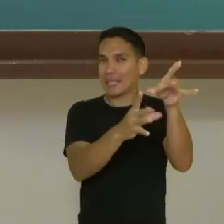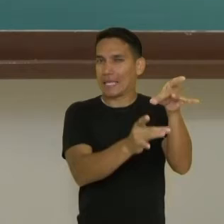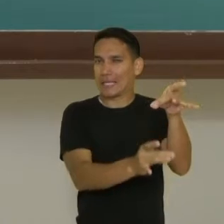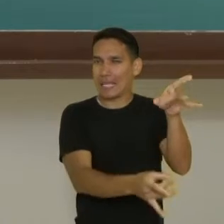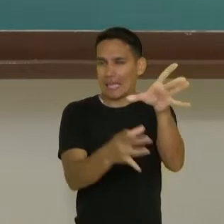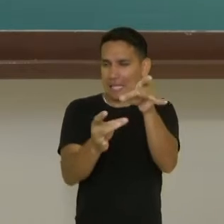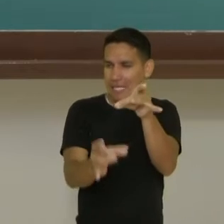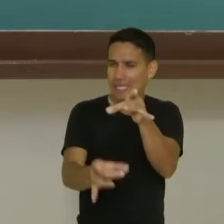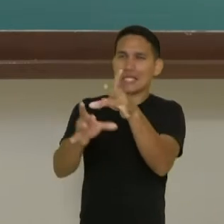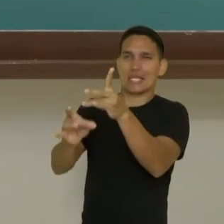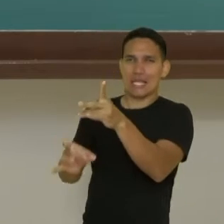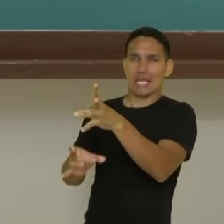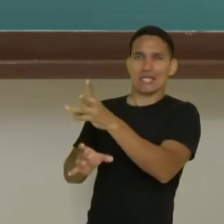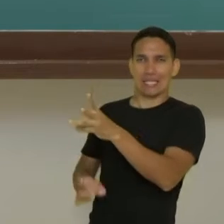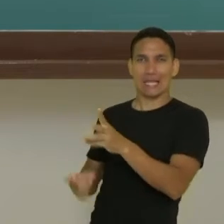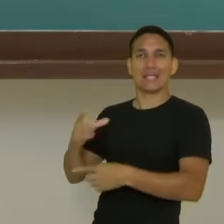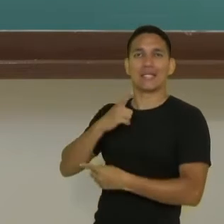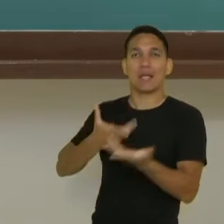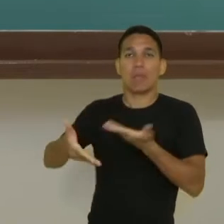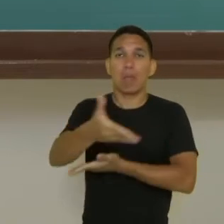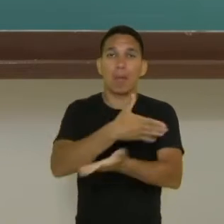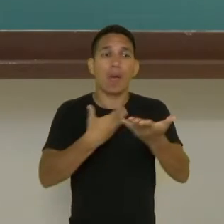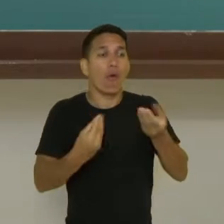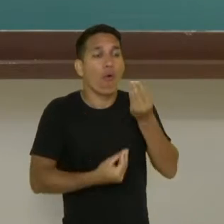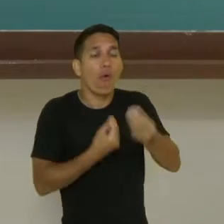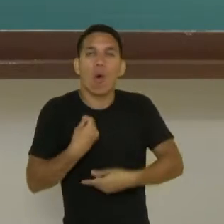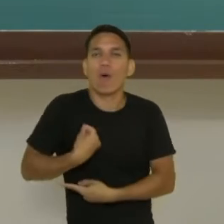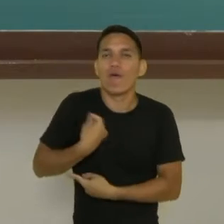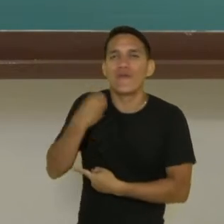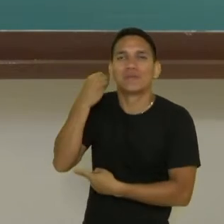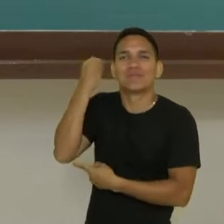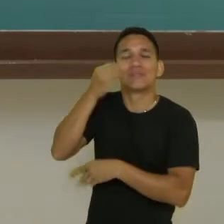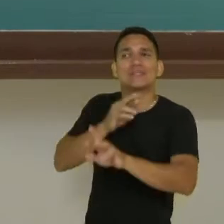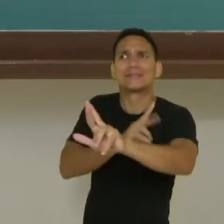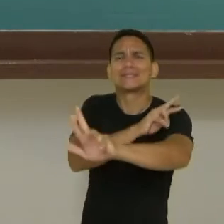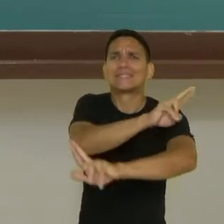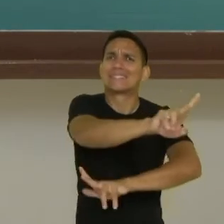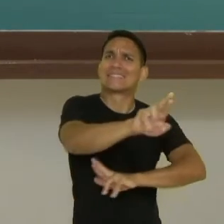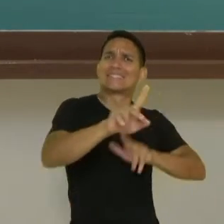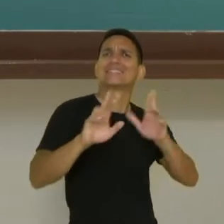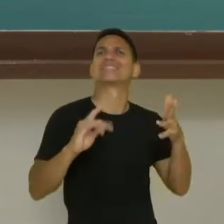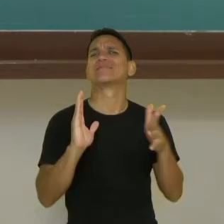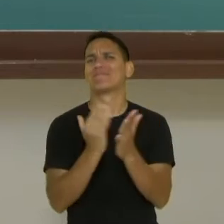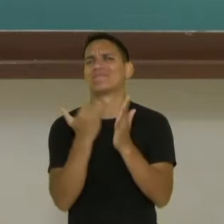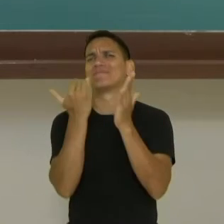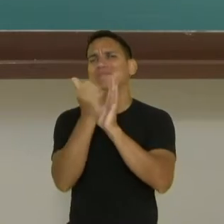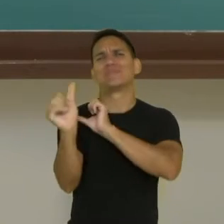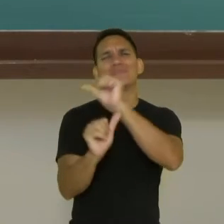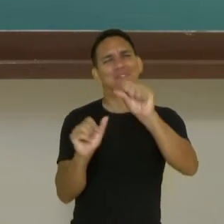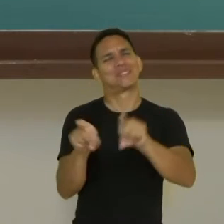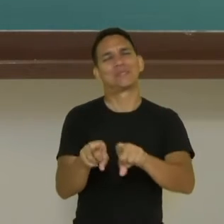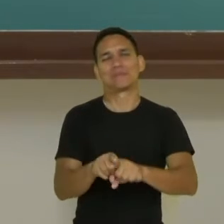humanas, culturais, as formas de vivenciar essas realidades também são muito distintas e muito complexas.